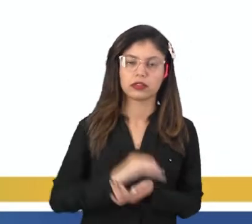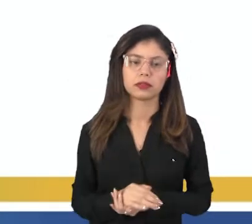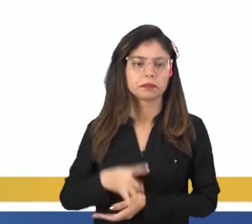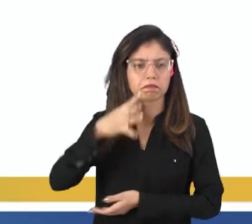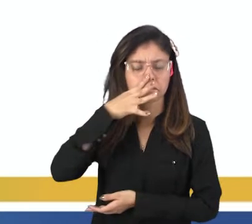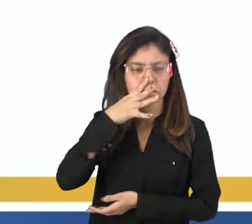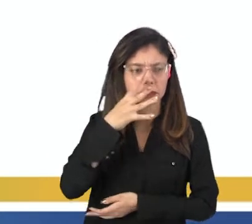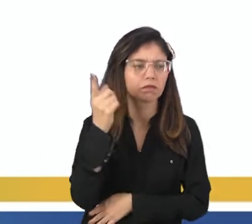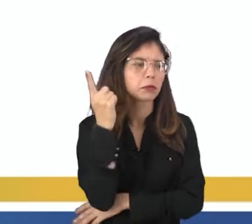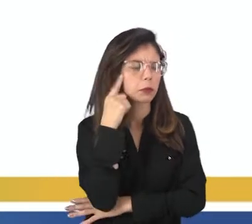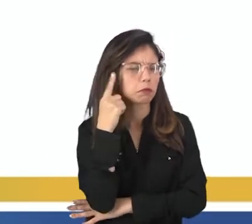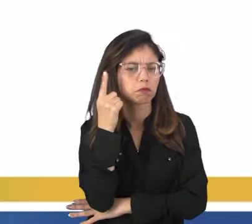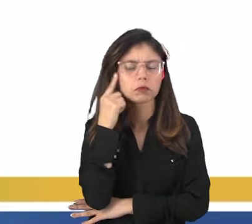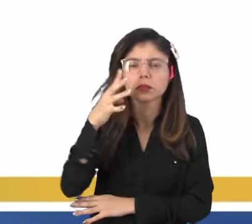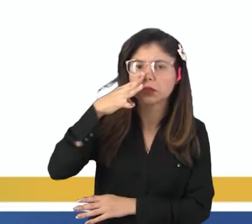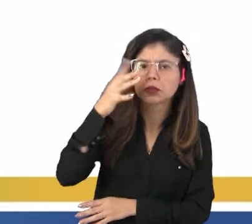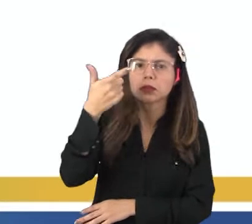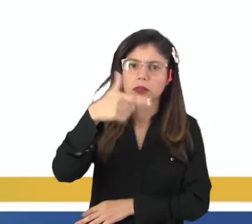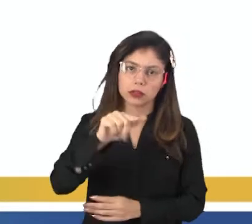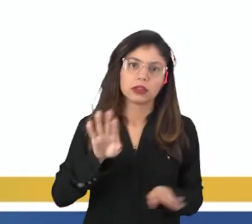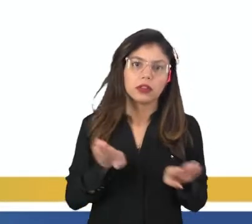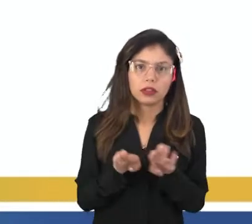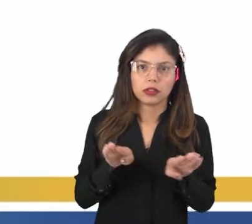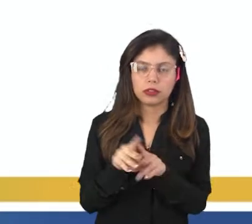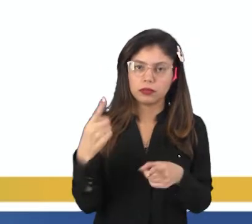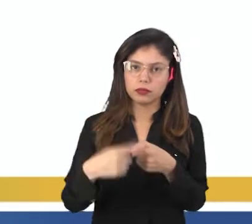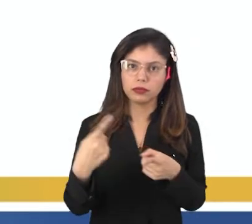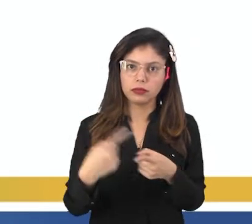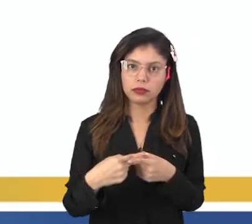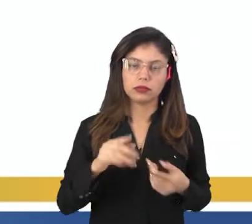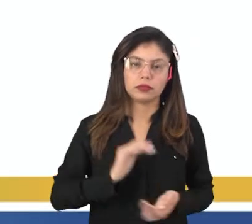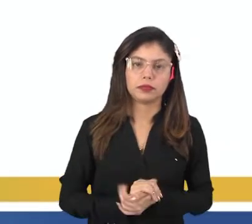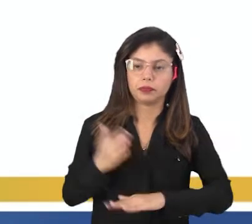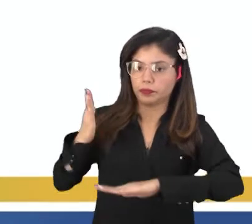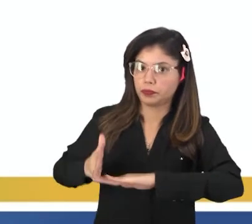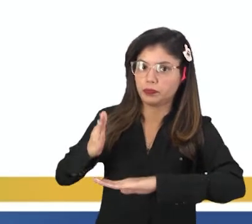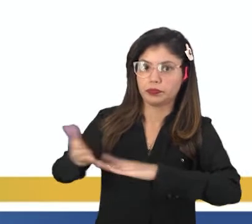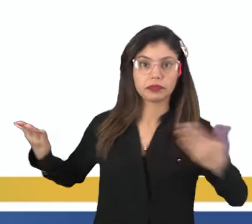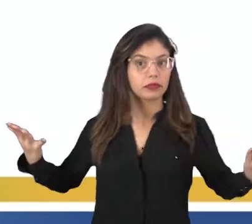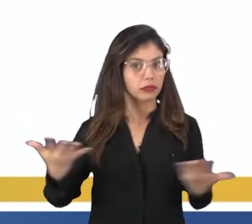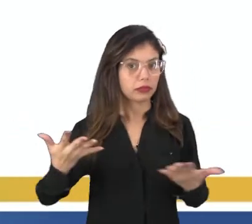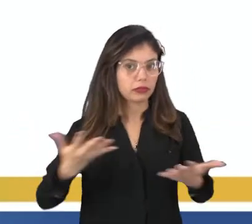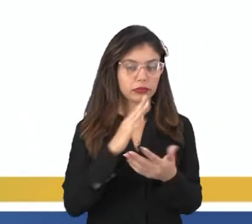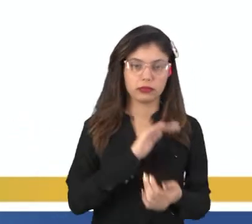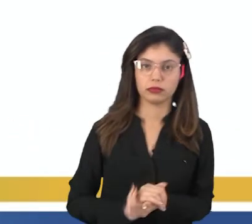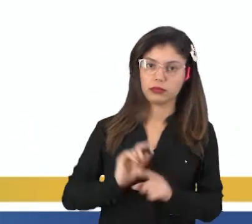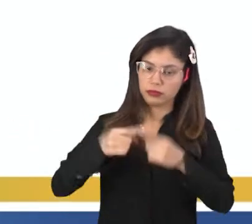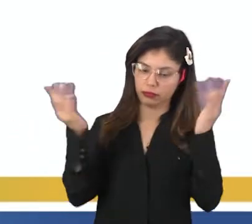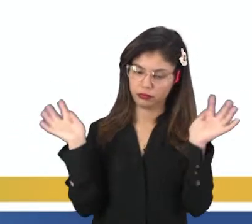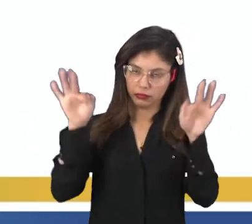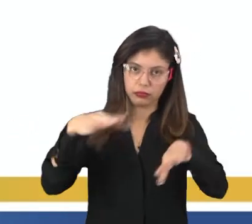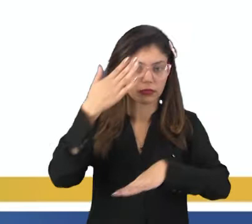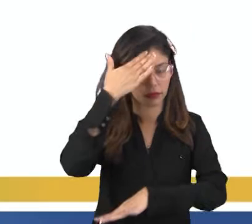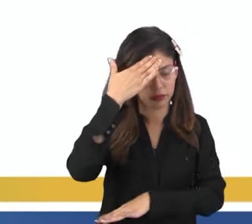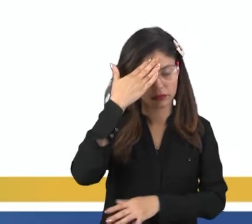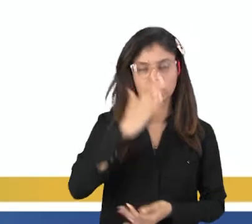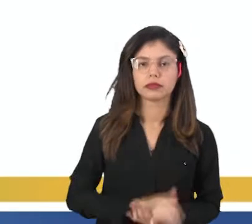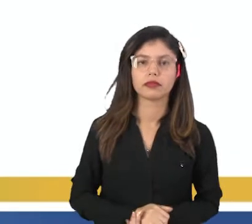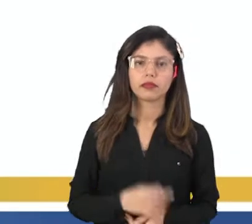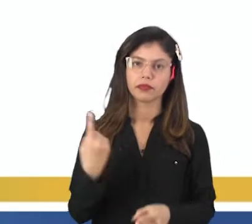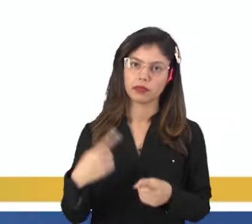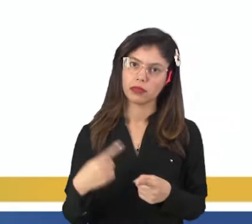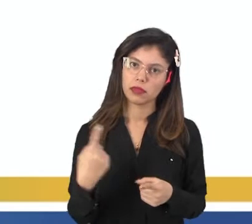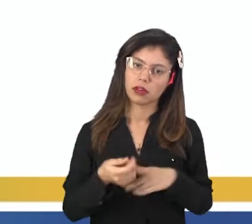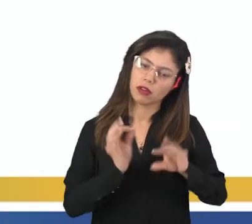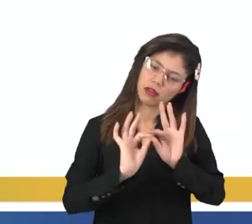fiquei com receio de assistindo por causa da modernizada aos dias atuais Mas no fim compreende